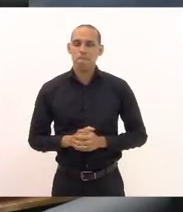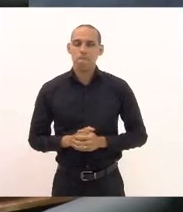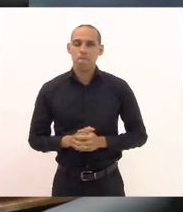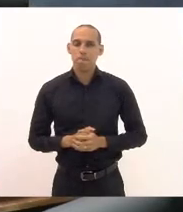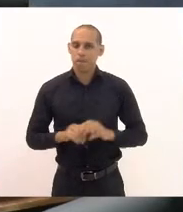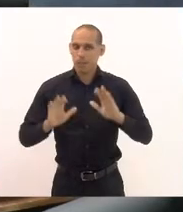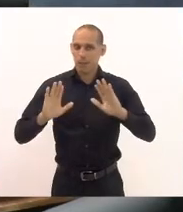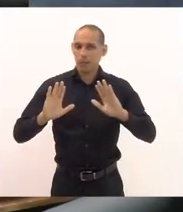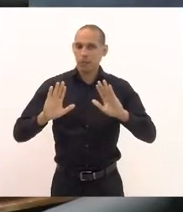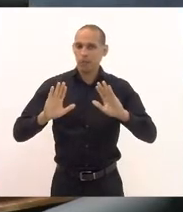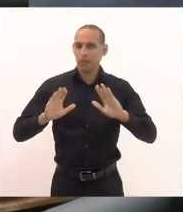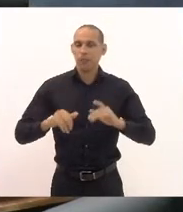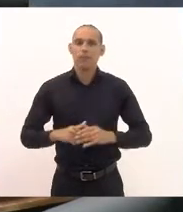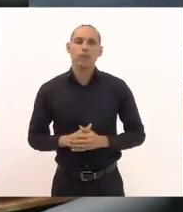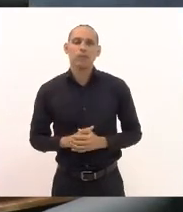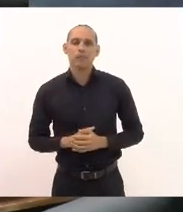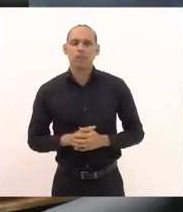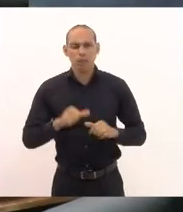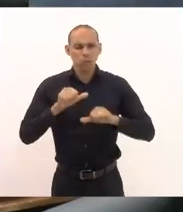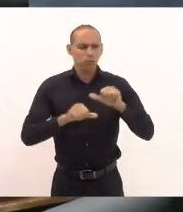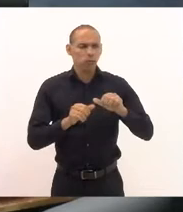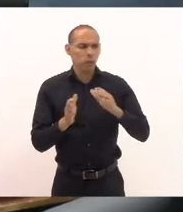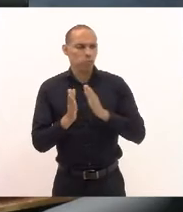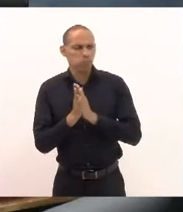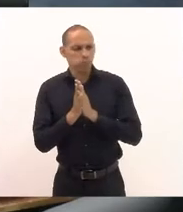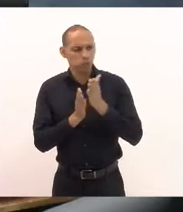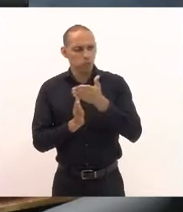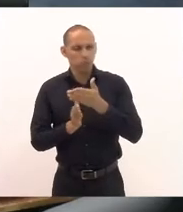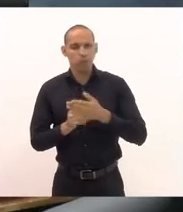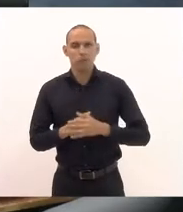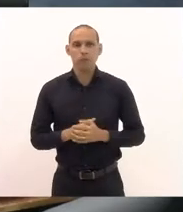Espera aí. Troca ali, por favor.